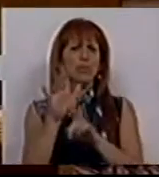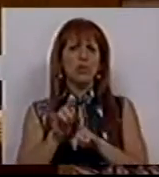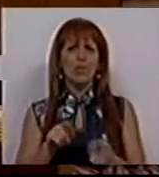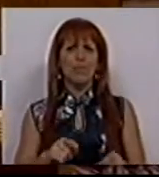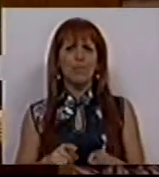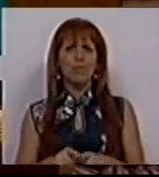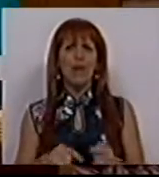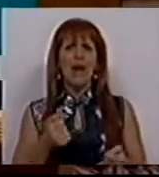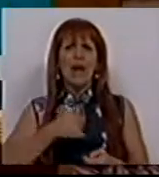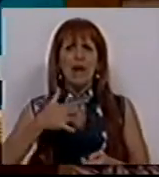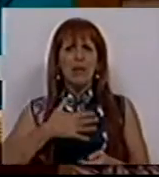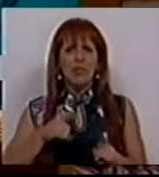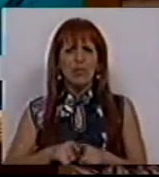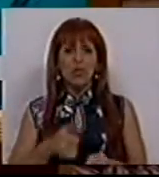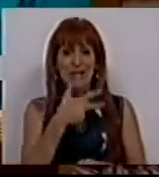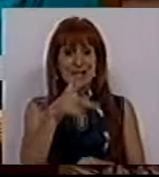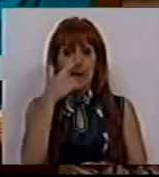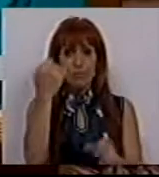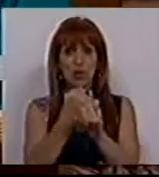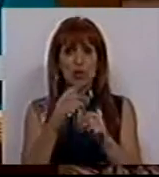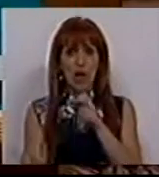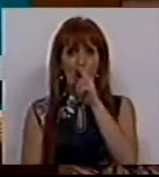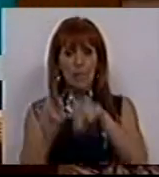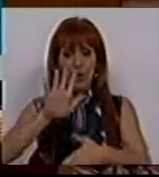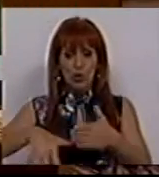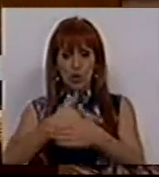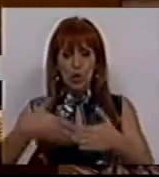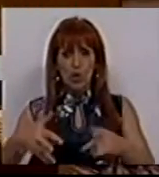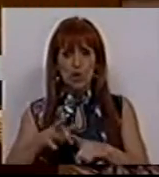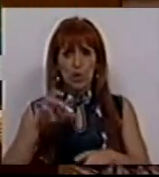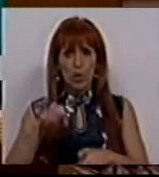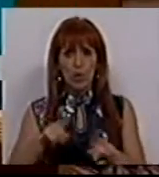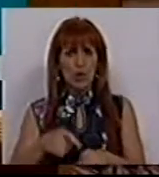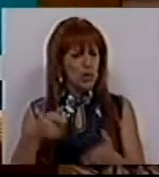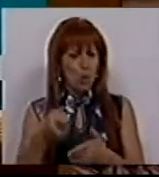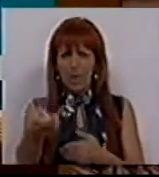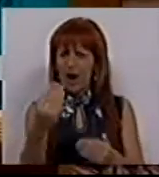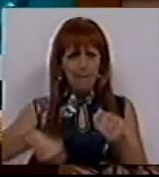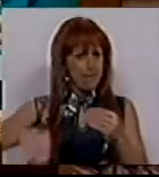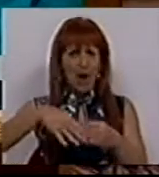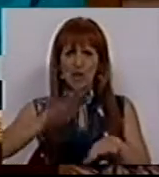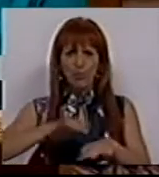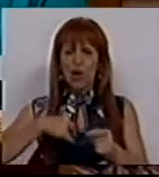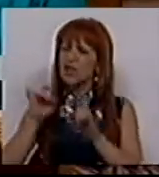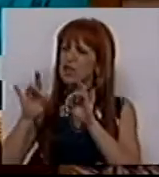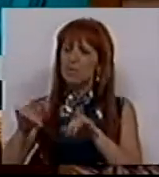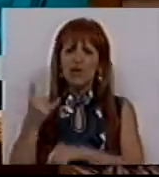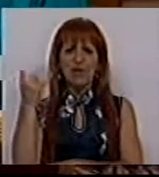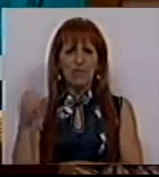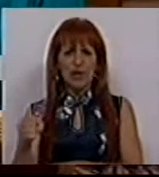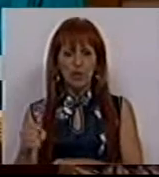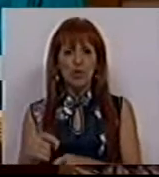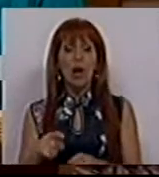LUNIC, uma empresa com 100 trabalhadores, que aumentou o horário a 80, sem lhes pagar mais por isso, para despedir 20,